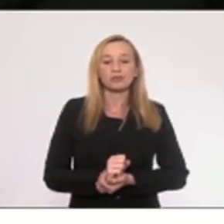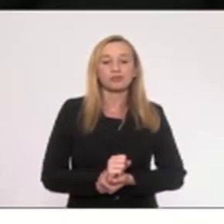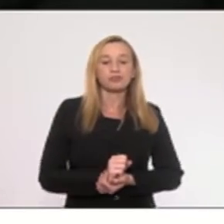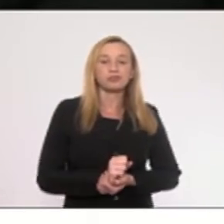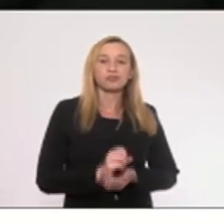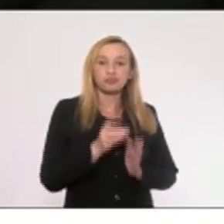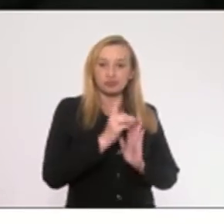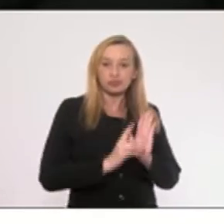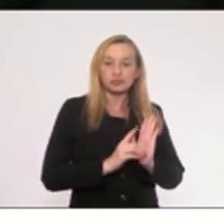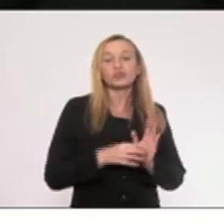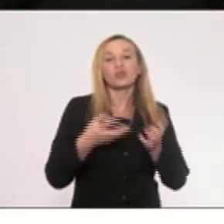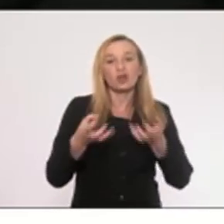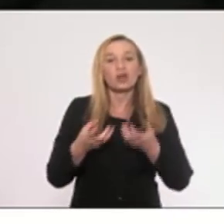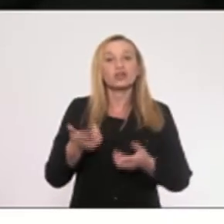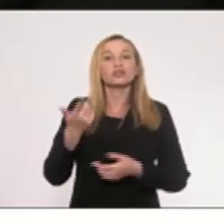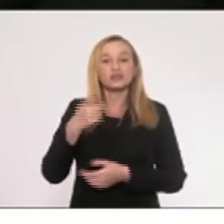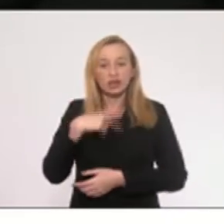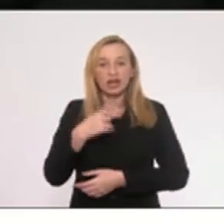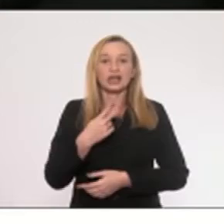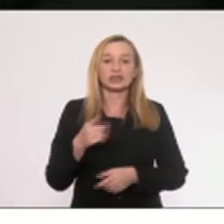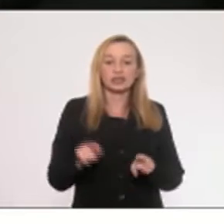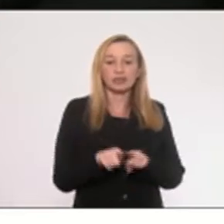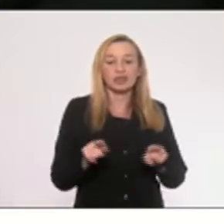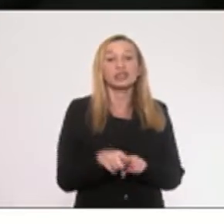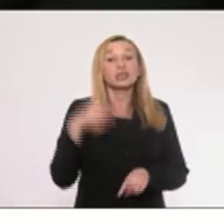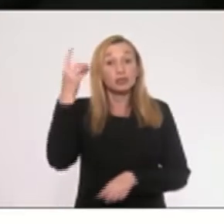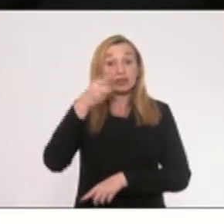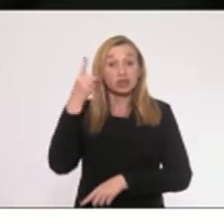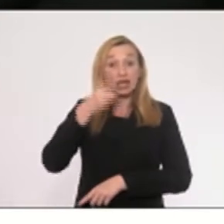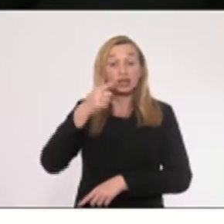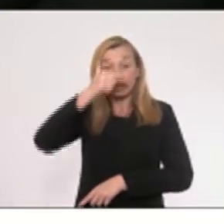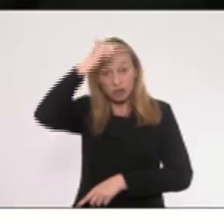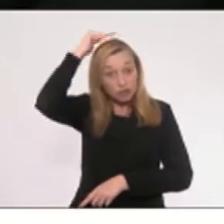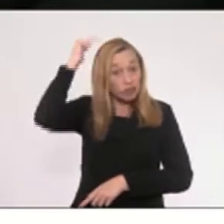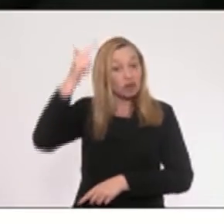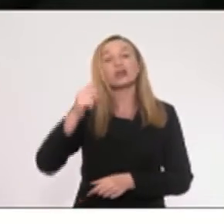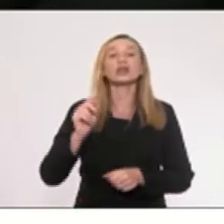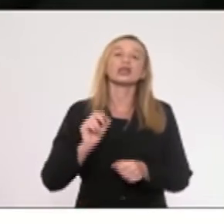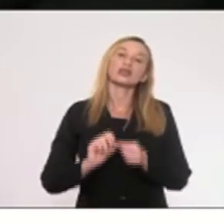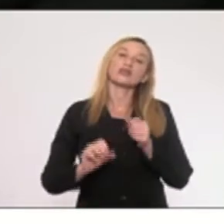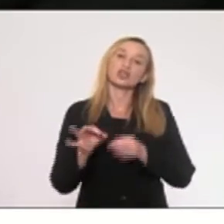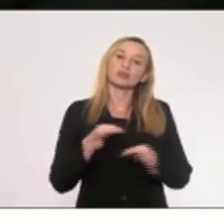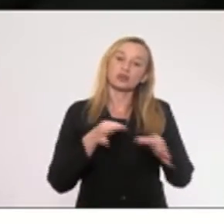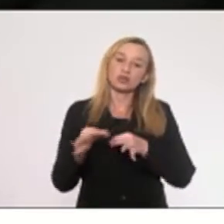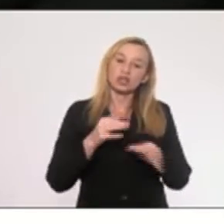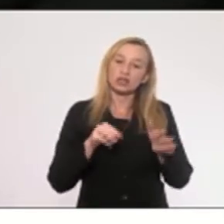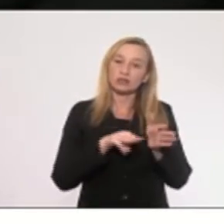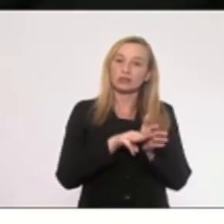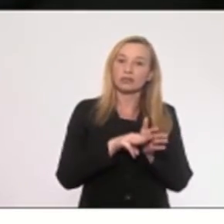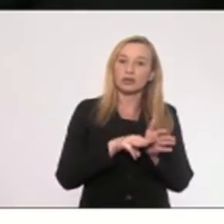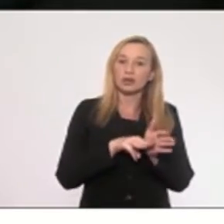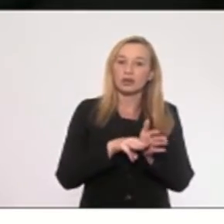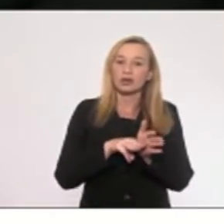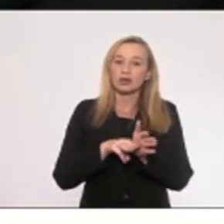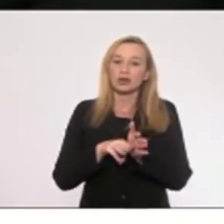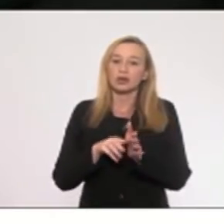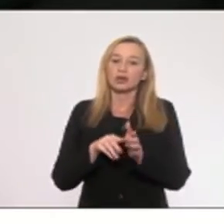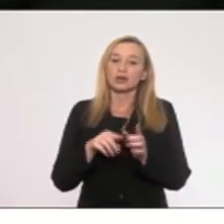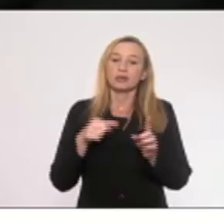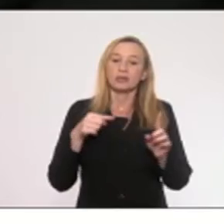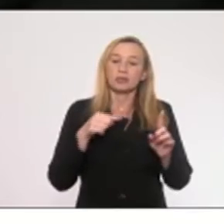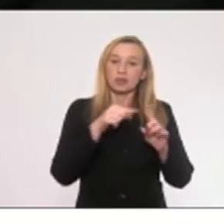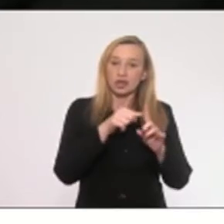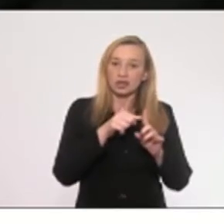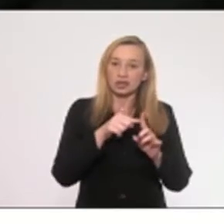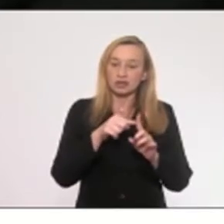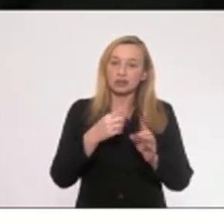quero outra coisa dizer, Vossa Excelência. O deputado Luiz Paulo, que foi o autor de um dos projetos sobre meta de incentivo fiscal, acompanhou